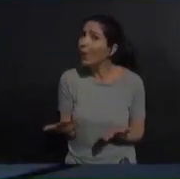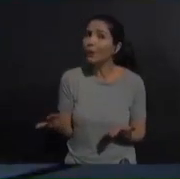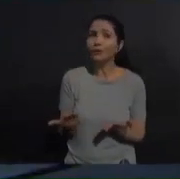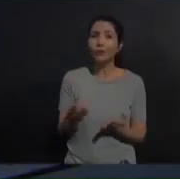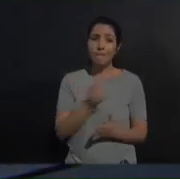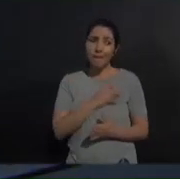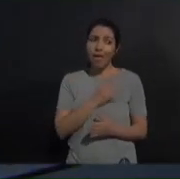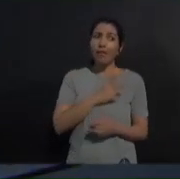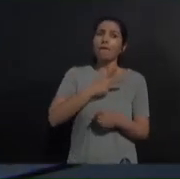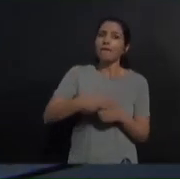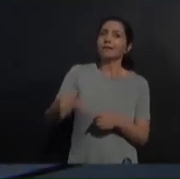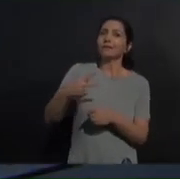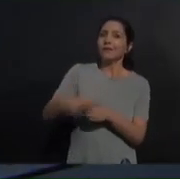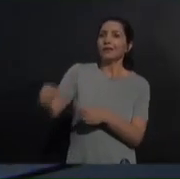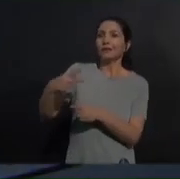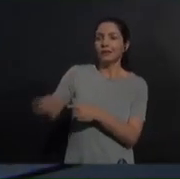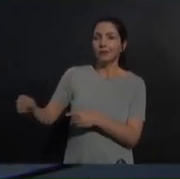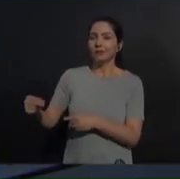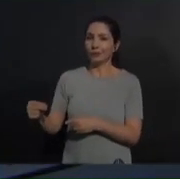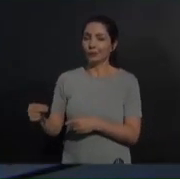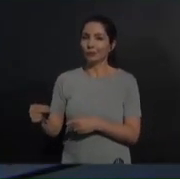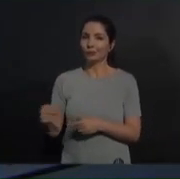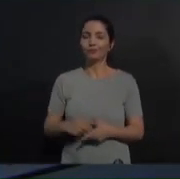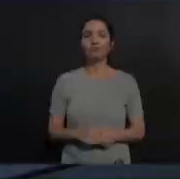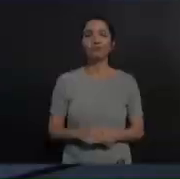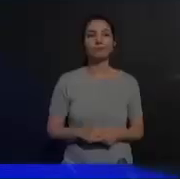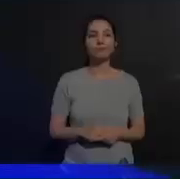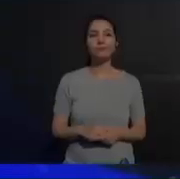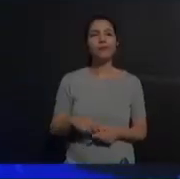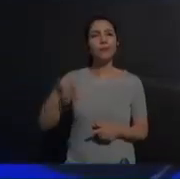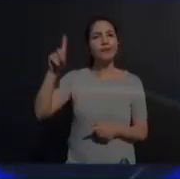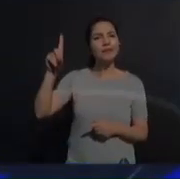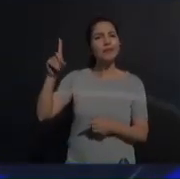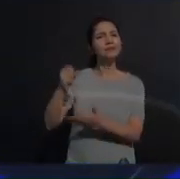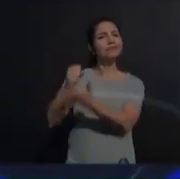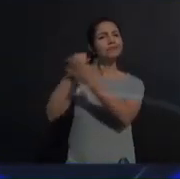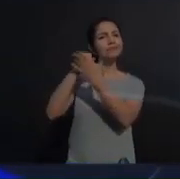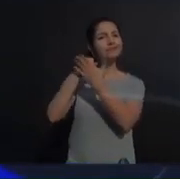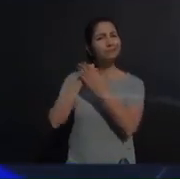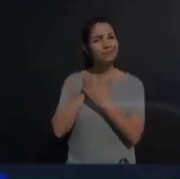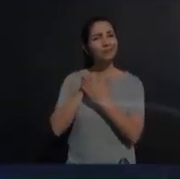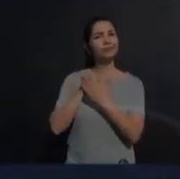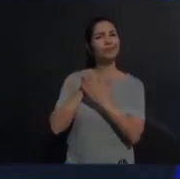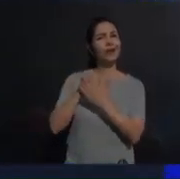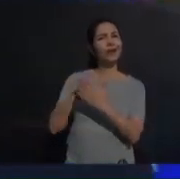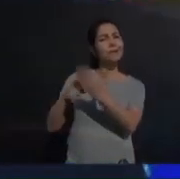medos, gente. Mas sabe o que é o mais lindo na minha vida? Deus tem me dado